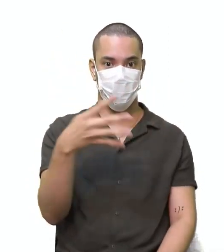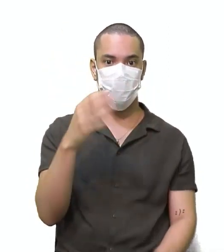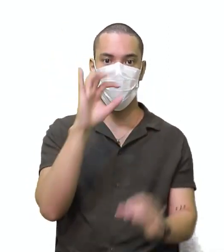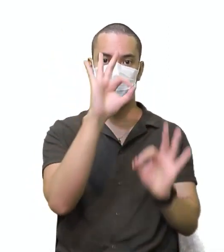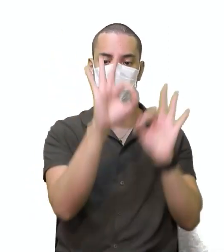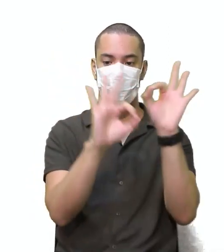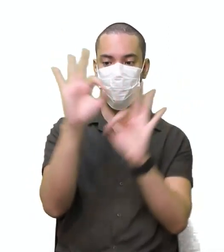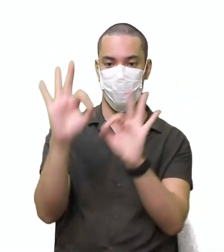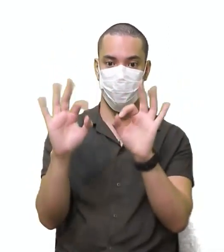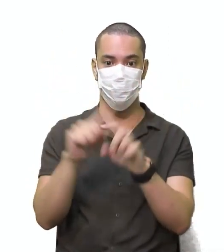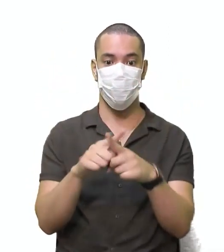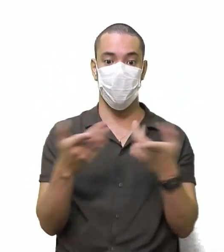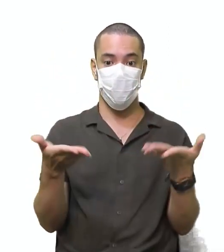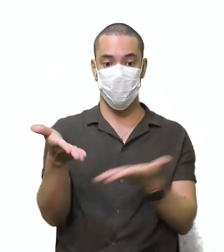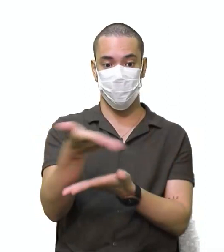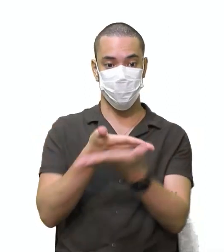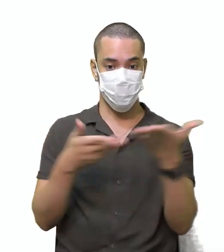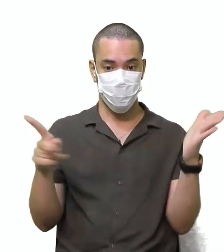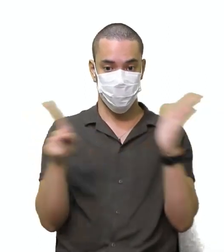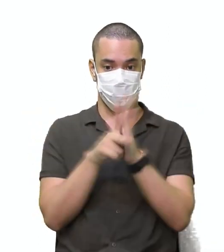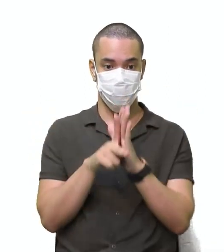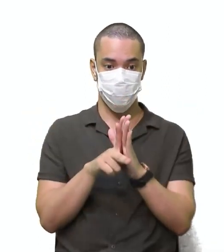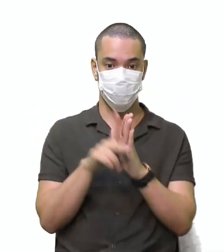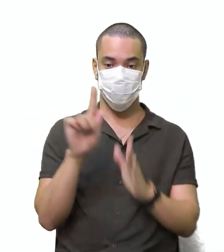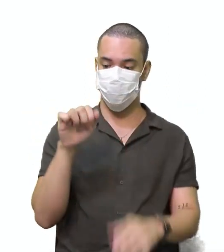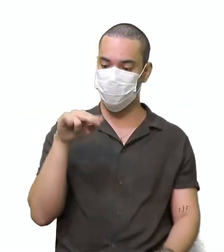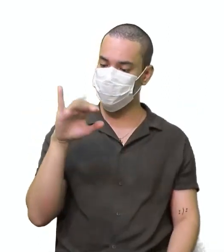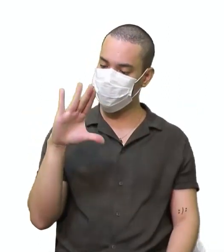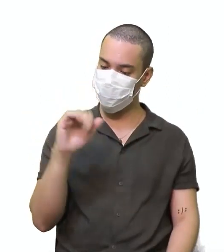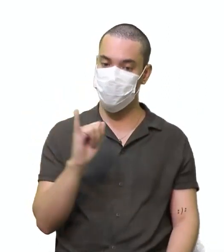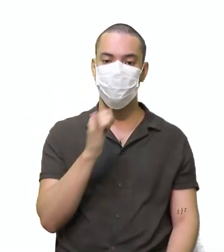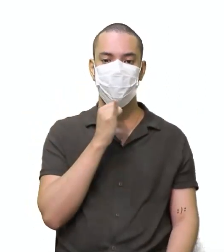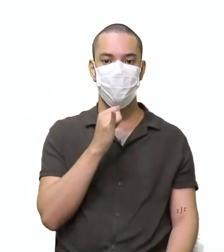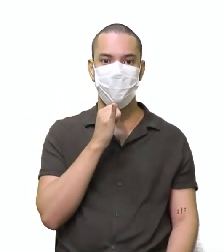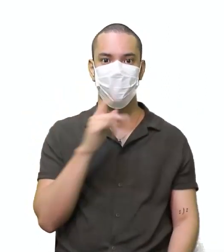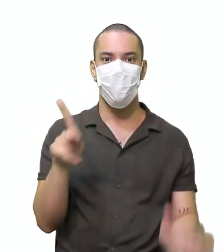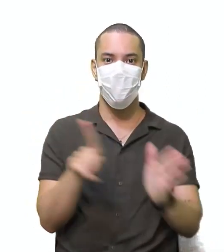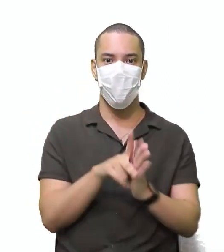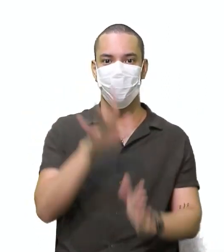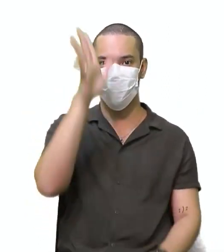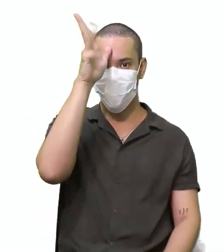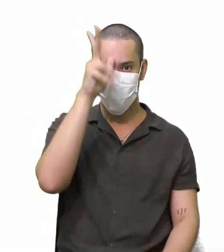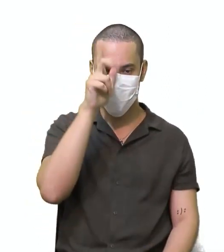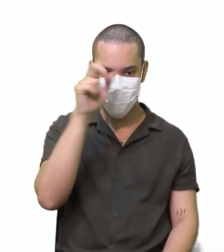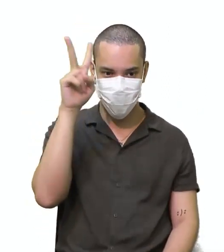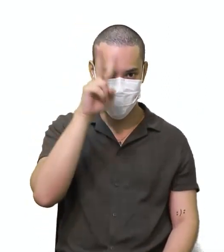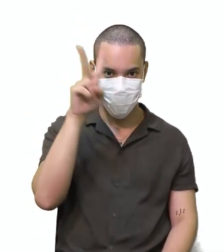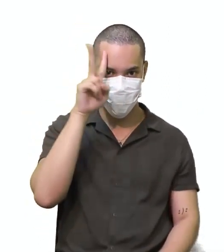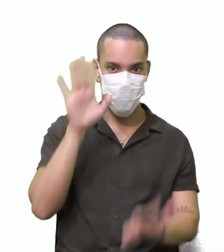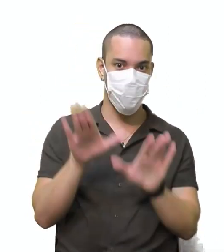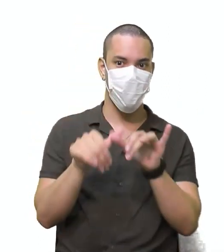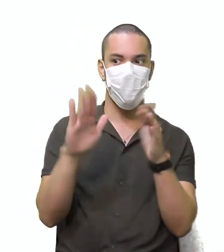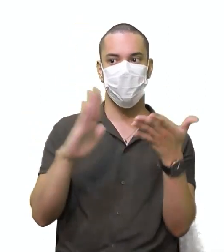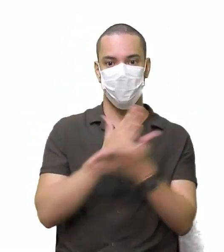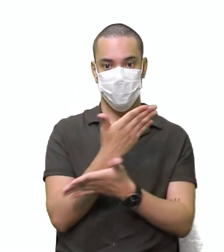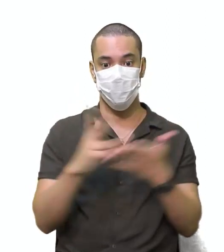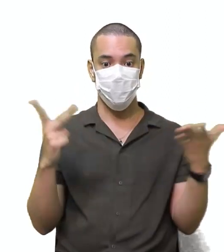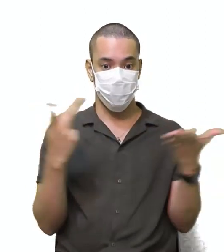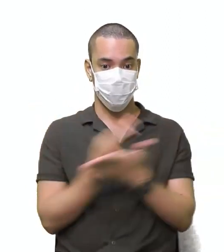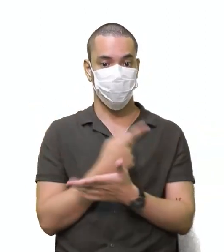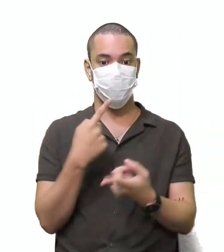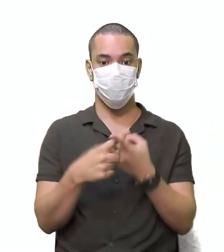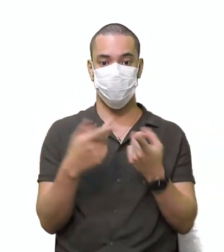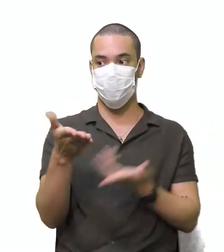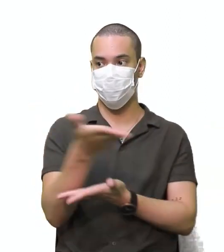interação gênica. É aquele exemplo que a gente deu lá das cristas da galinha, né? Das aves. Então, nessas interações, você